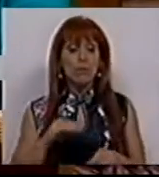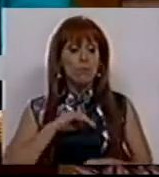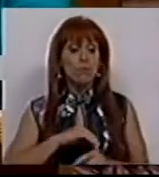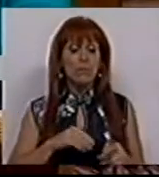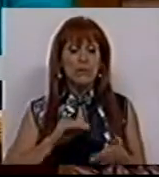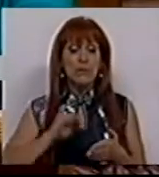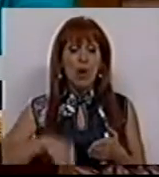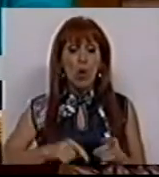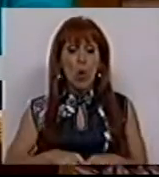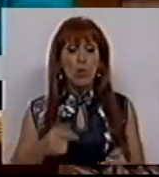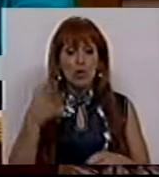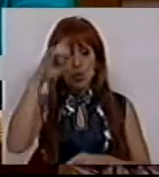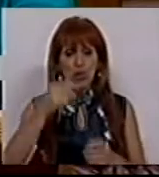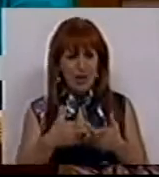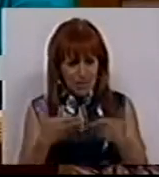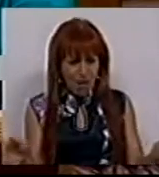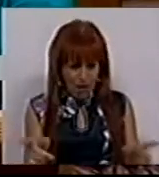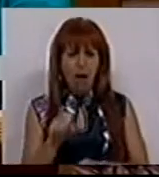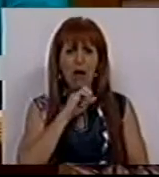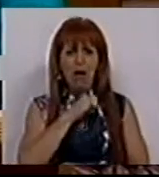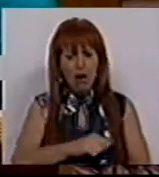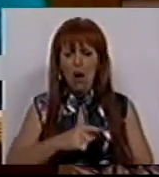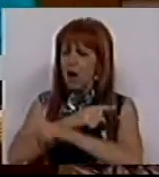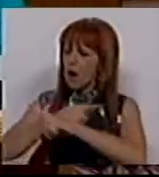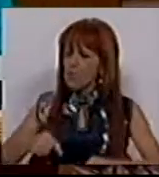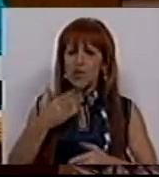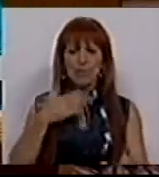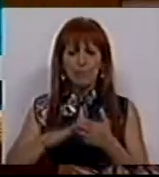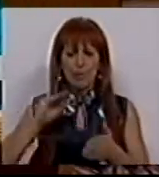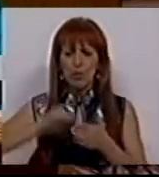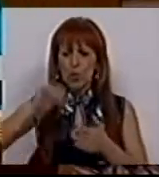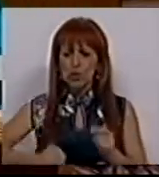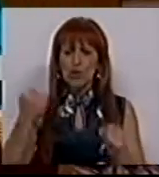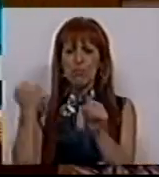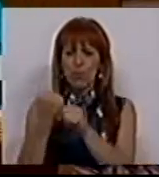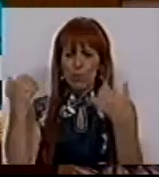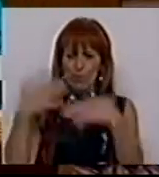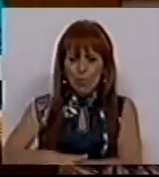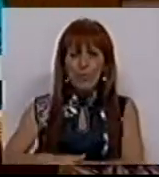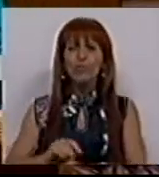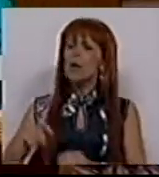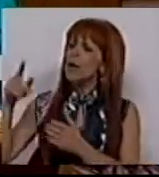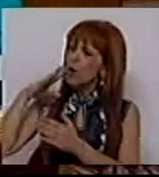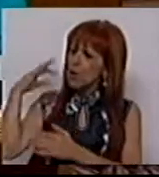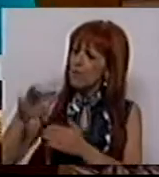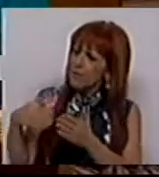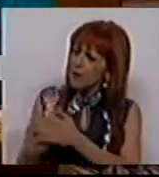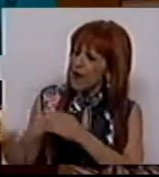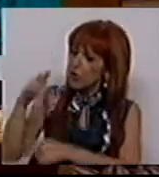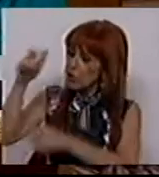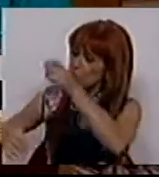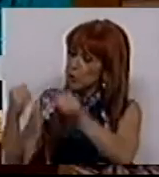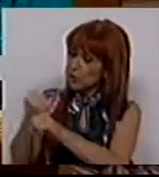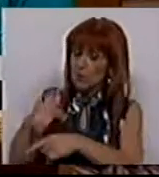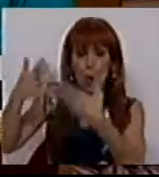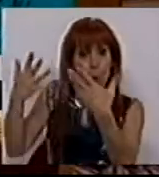as contratações no Estado, proibir a utilização de contratos em emprego e inserção e regularizar a situação dos